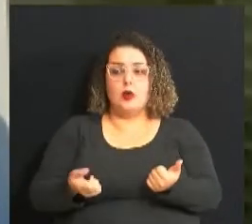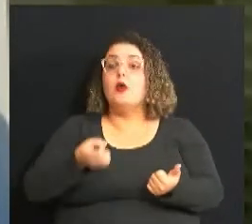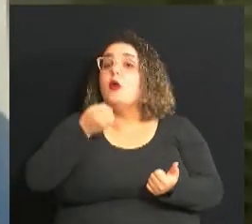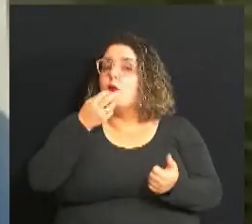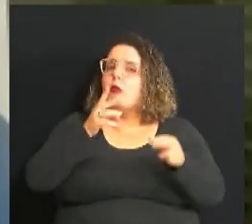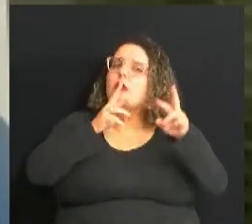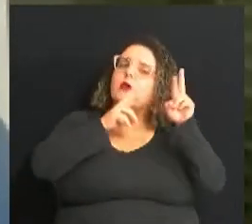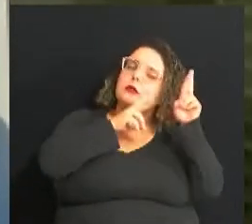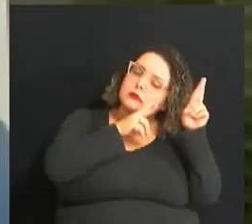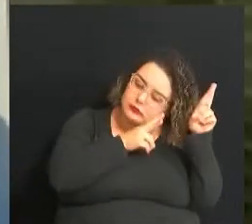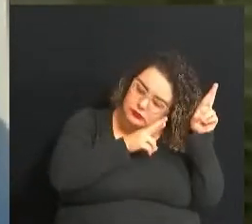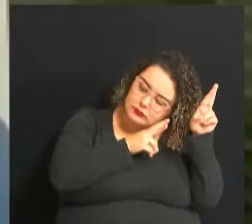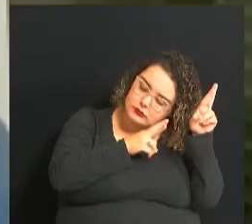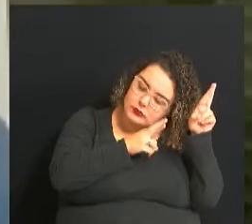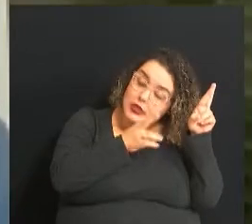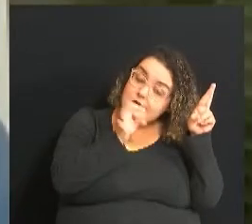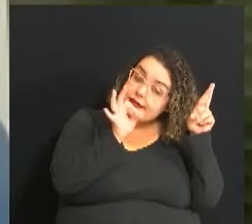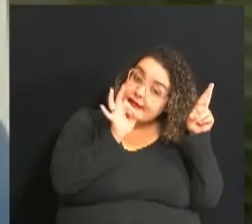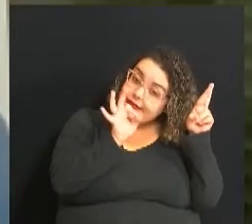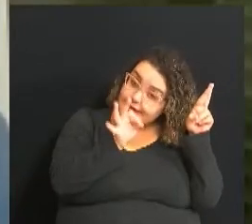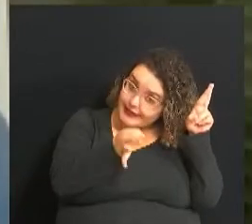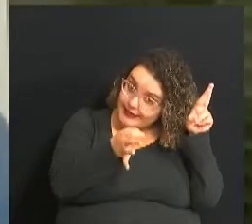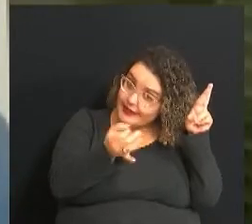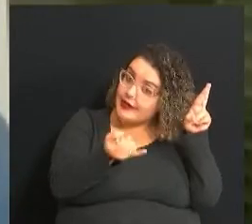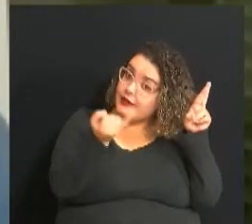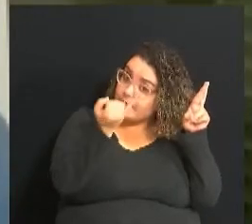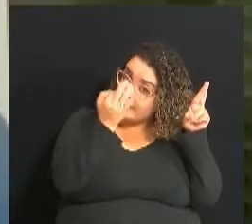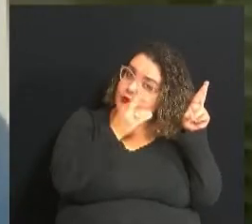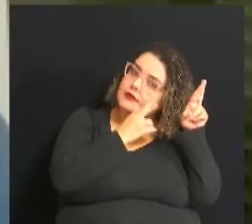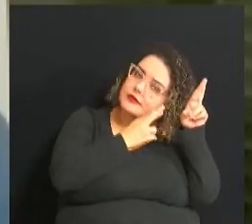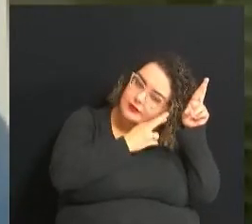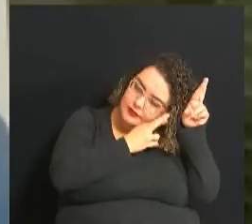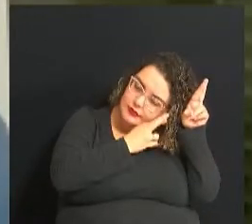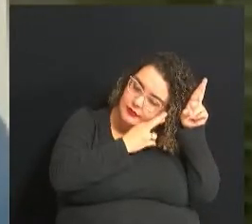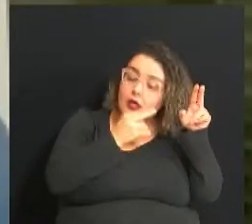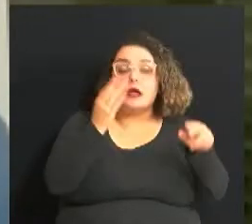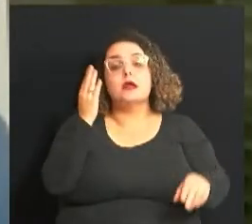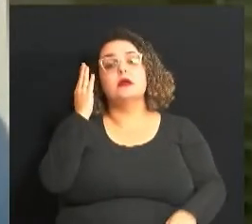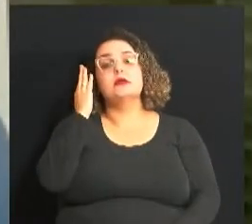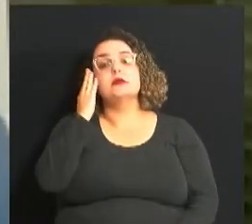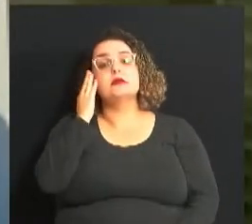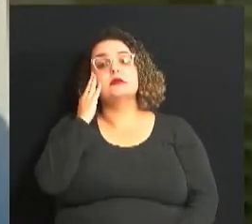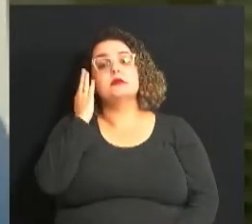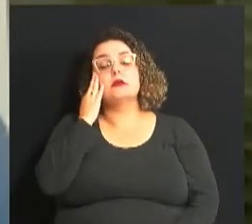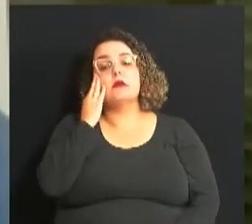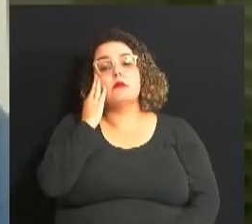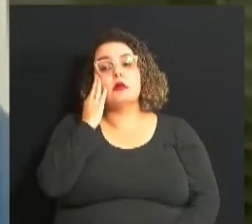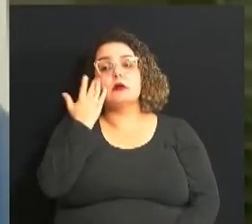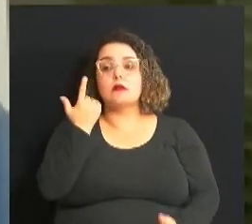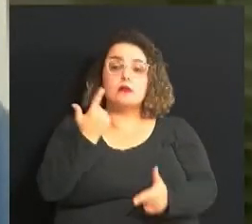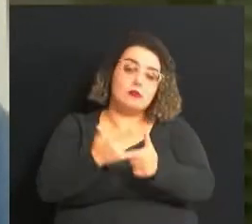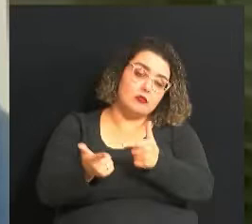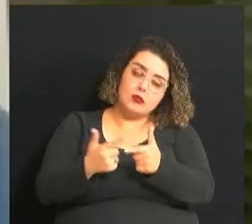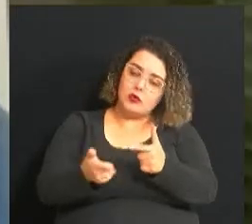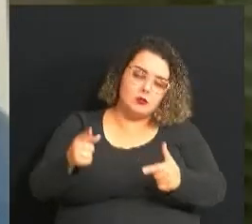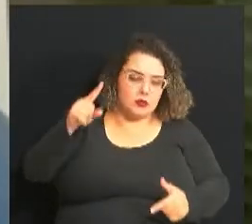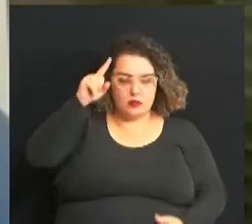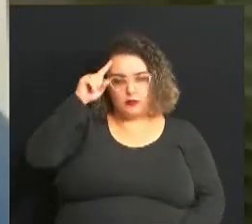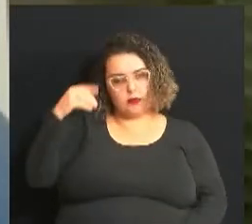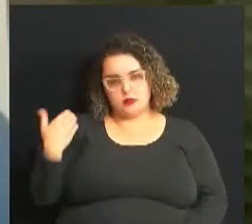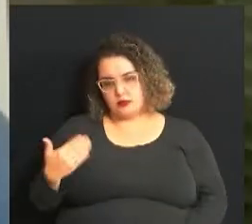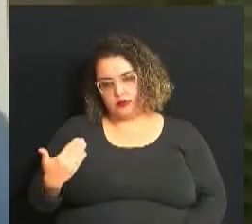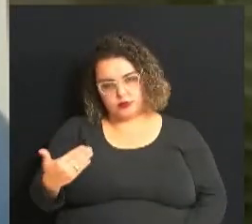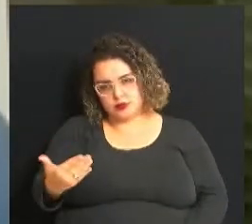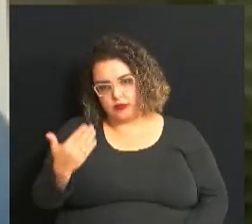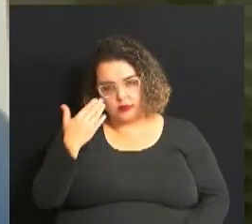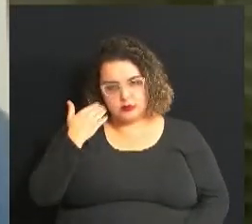dormir adequadamente, isso é importante, e saber lidar com os problemas da vida do dia a dia, né? Acho que